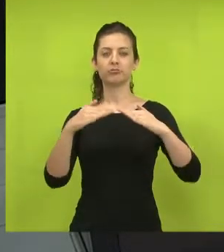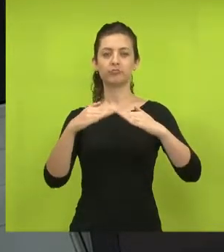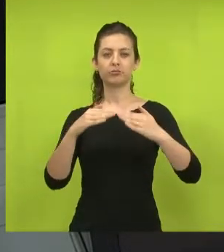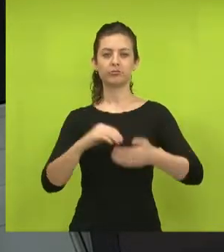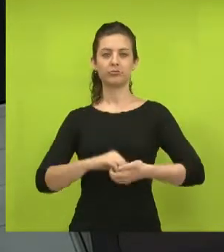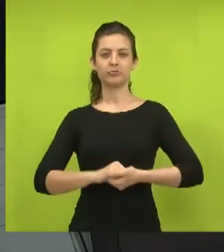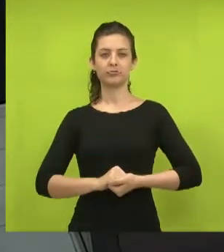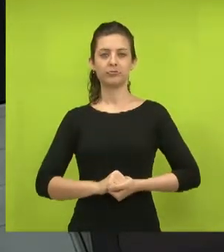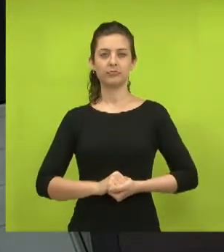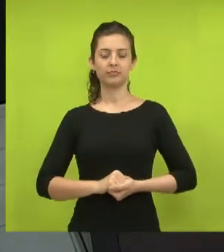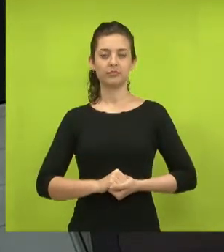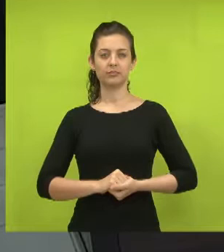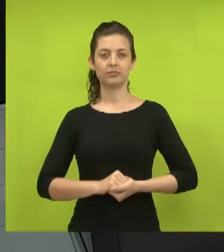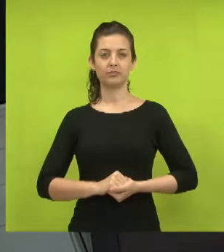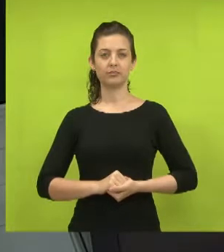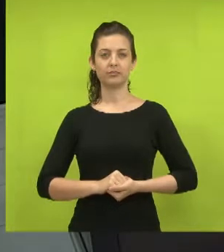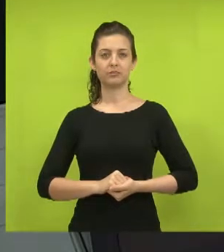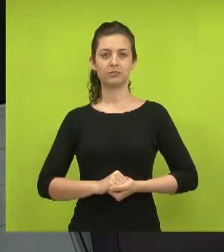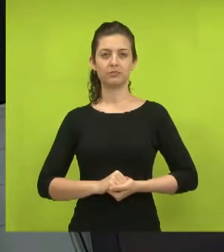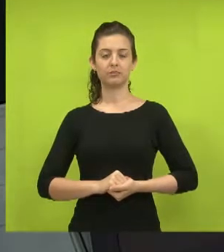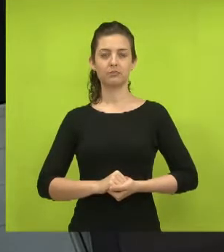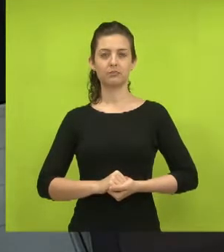Favorável.